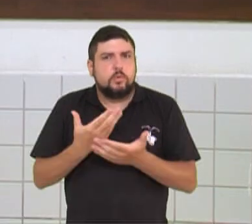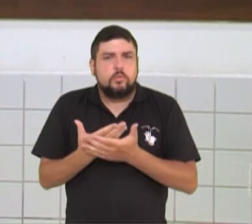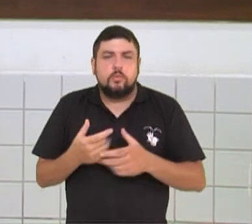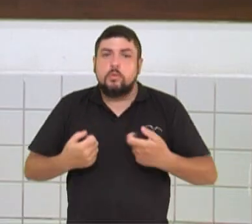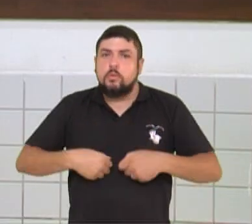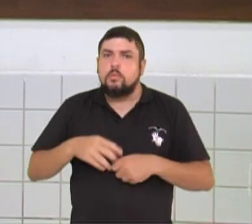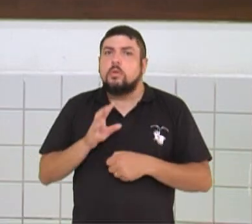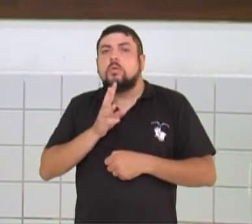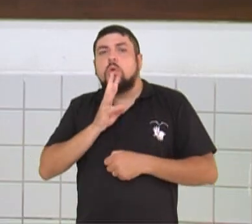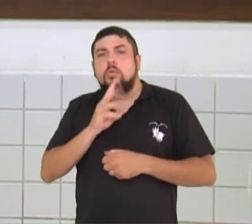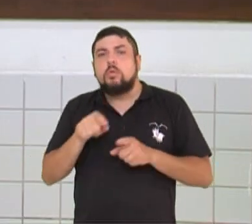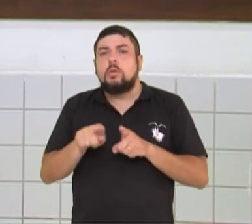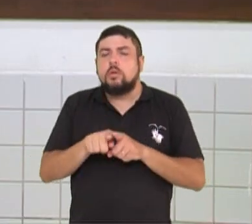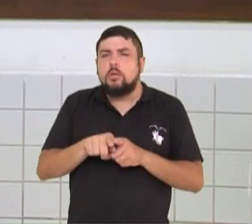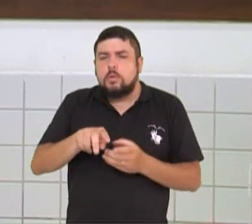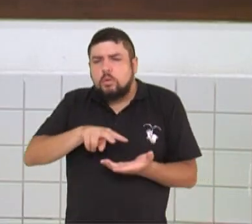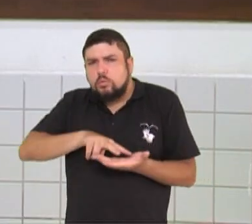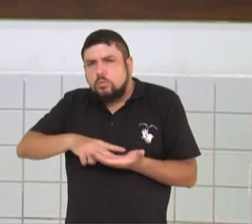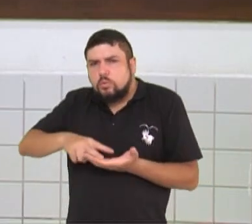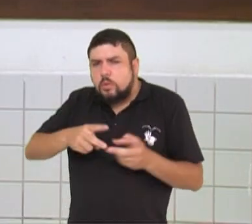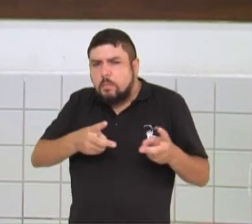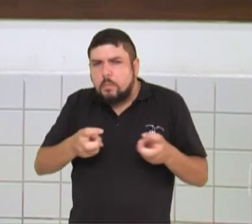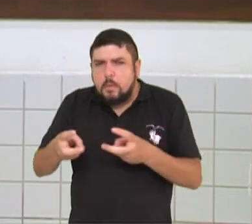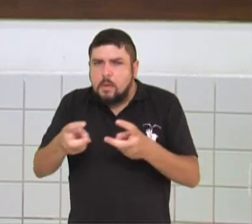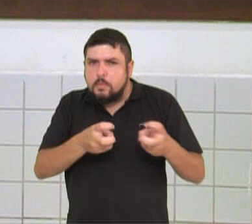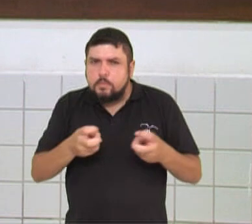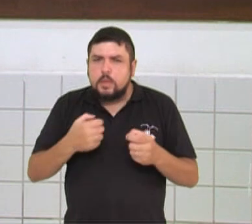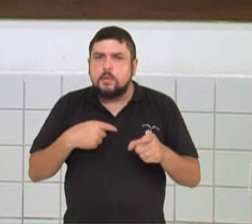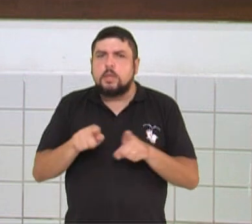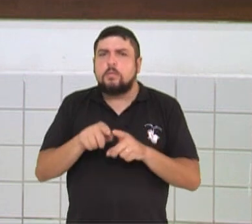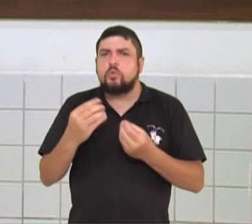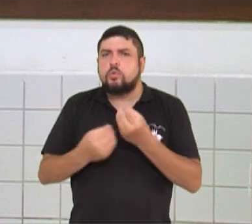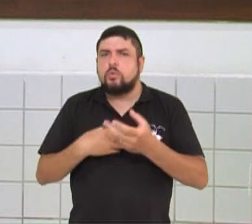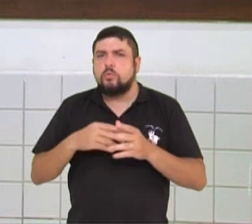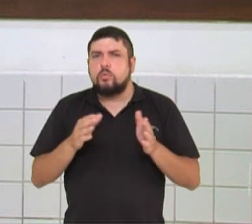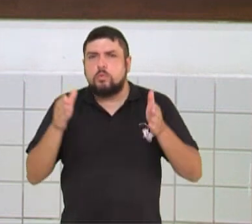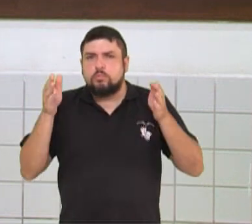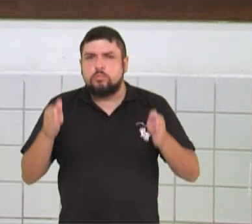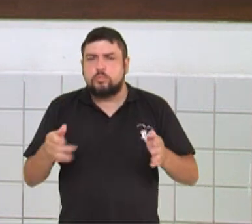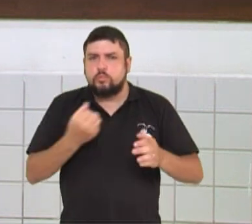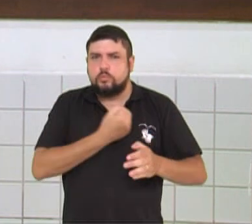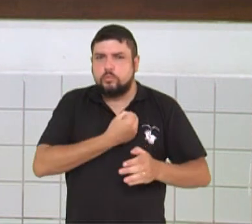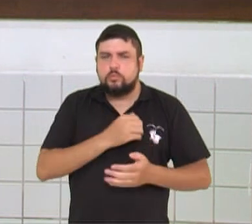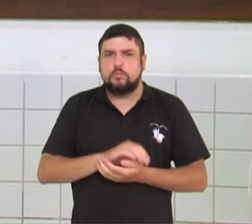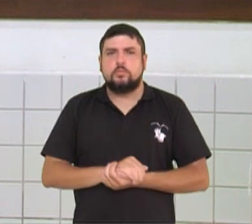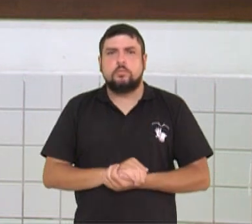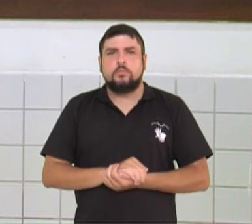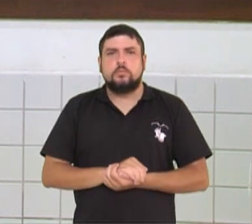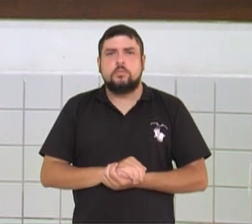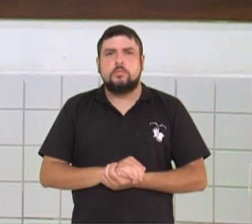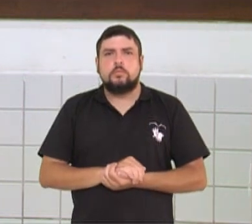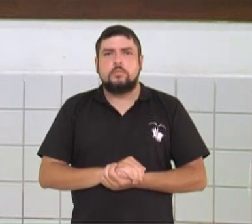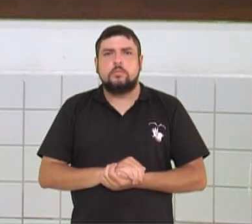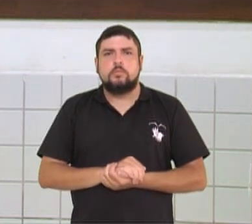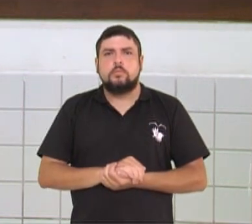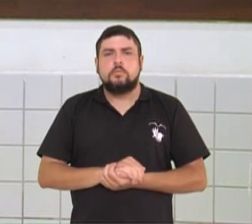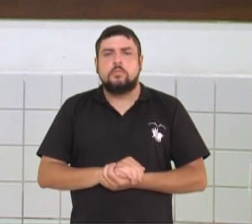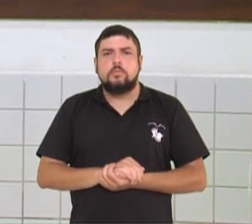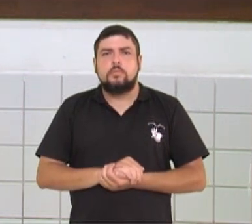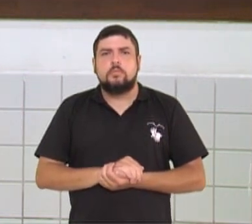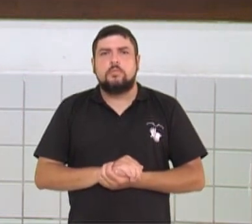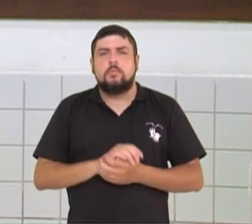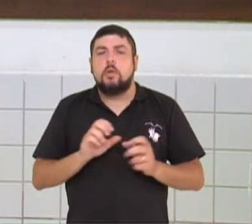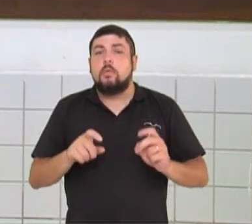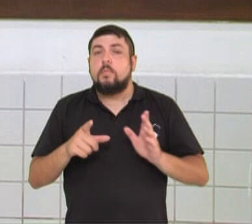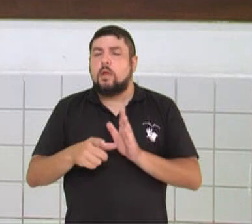conhecer, interpretar e representar os intervalos numéricos, legal? Bom, antes, eu tenho